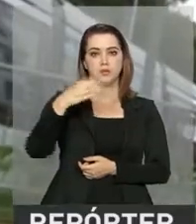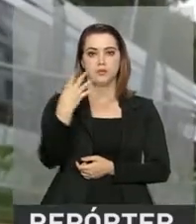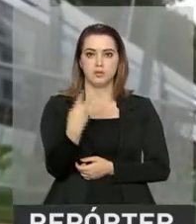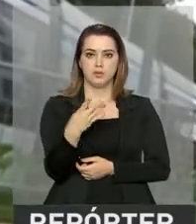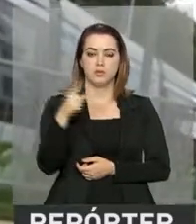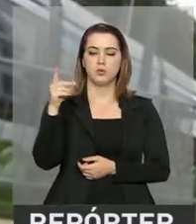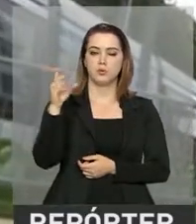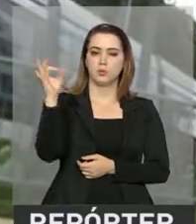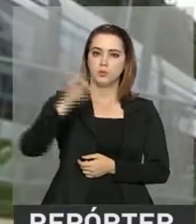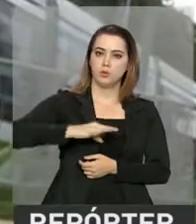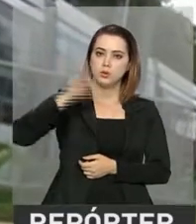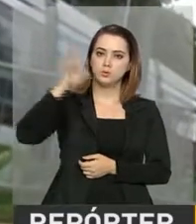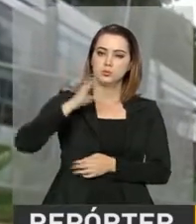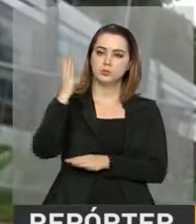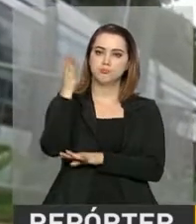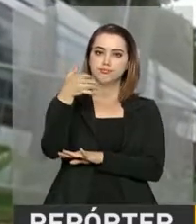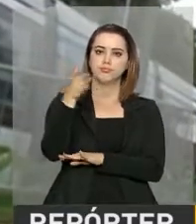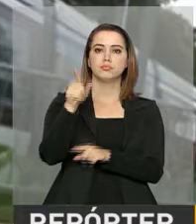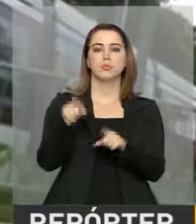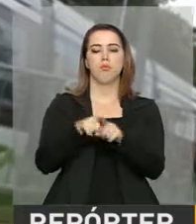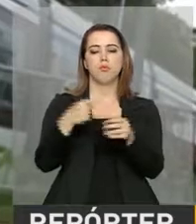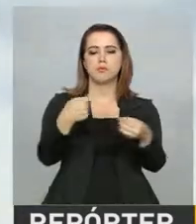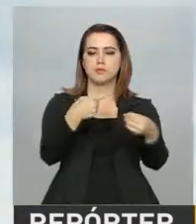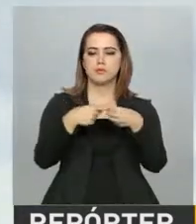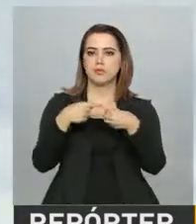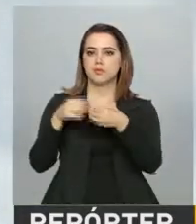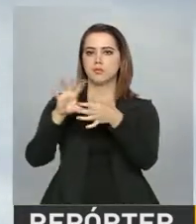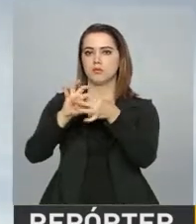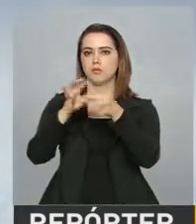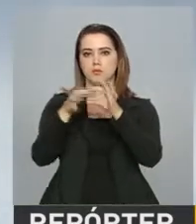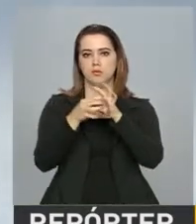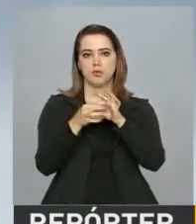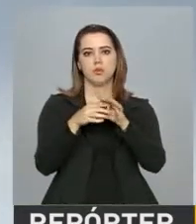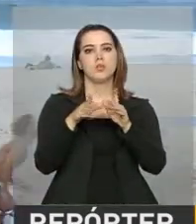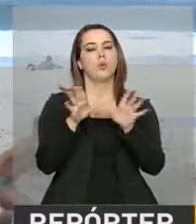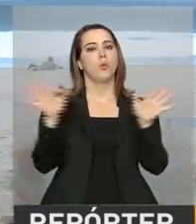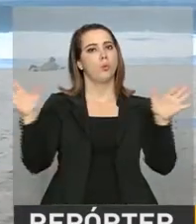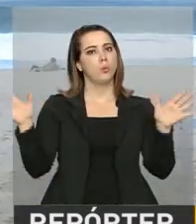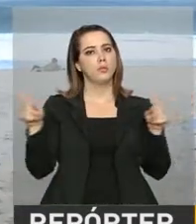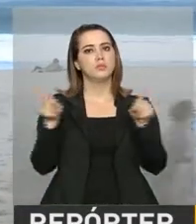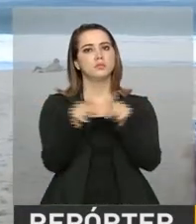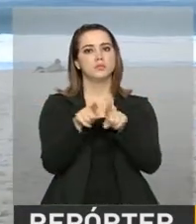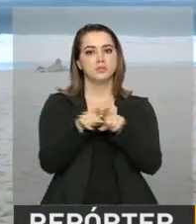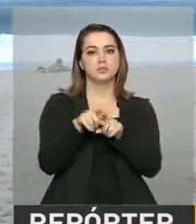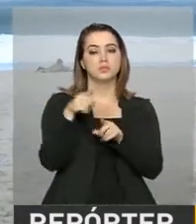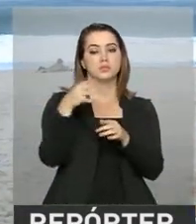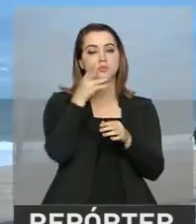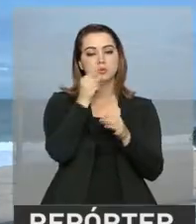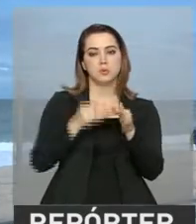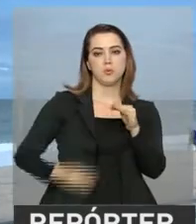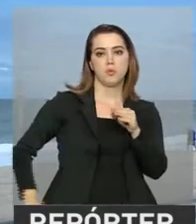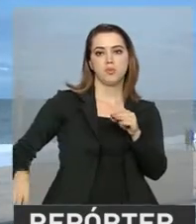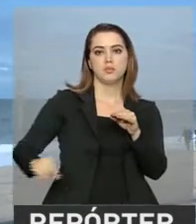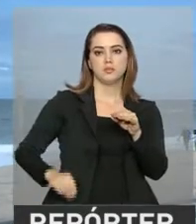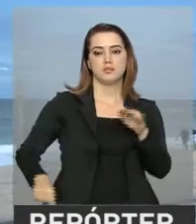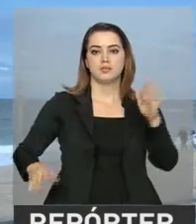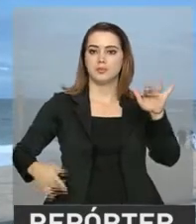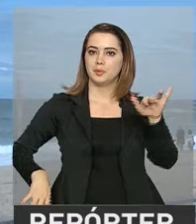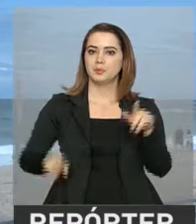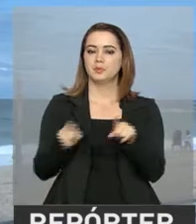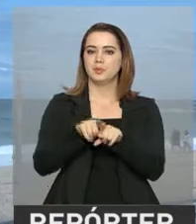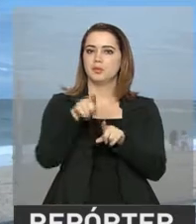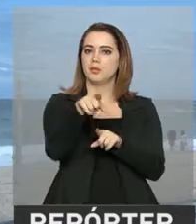lugares mais visitados foram os bulevares olímpicos, o Corcovado e as praias cariocas. E só na Zona